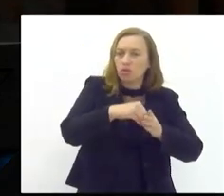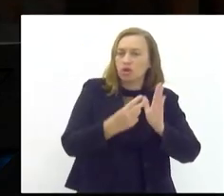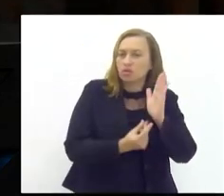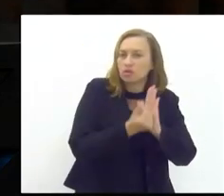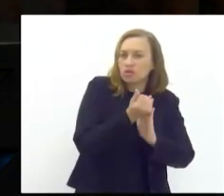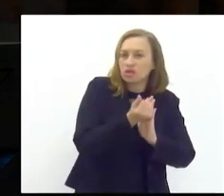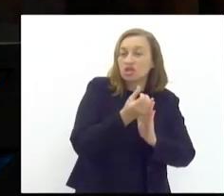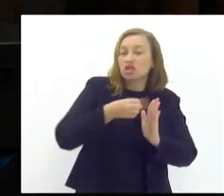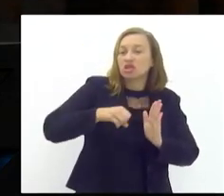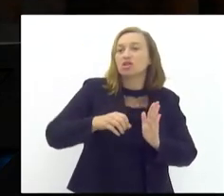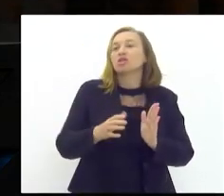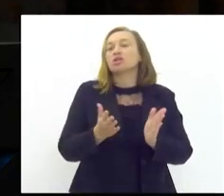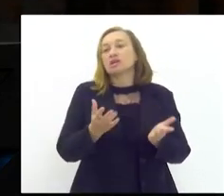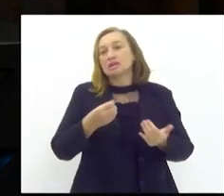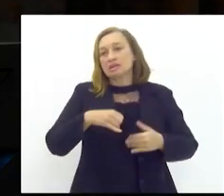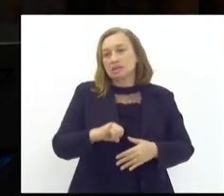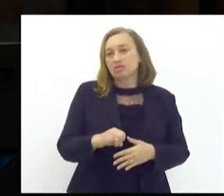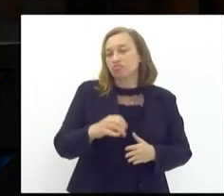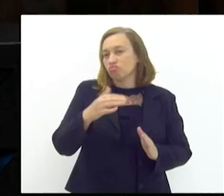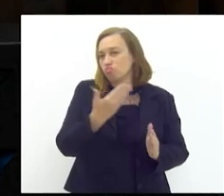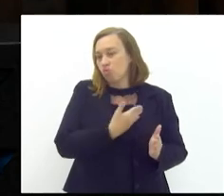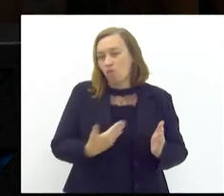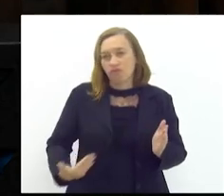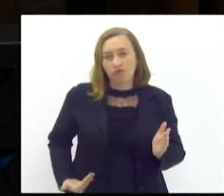cumpre com as suas obrigações